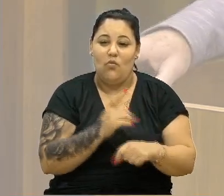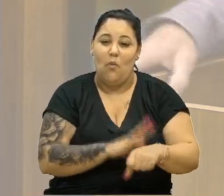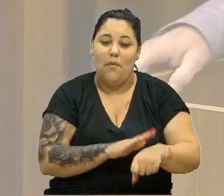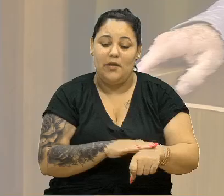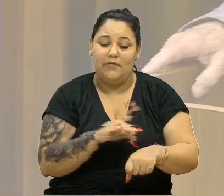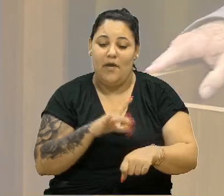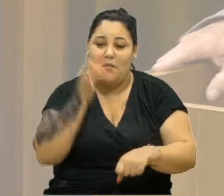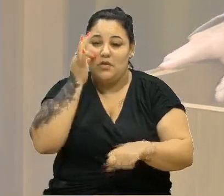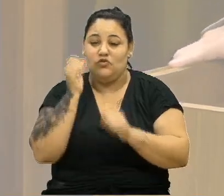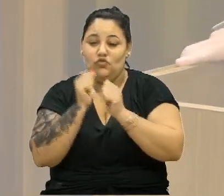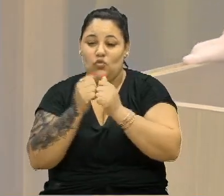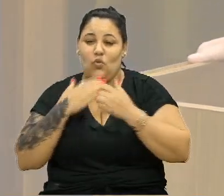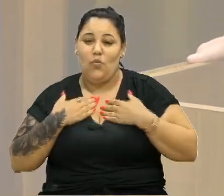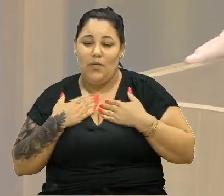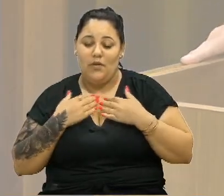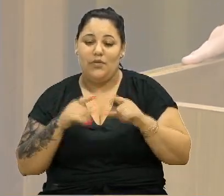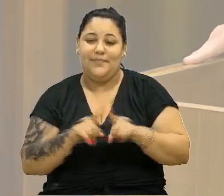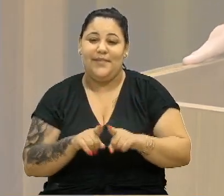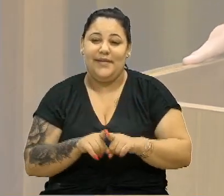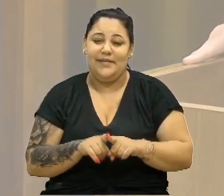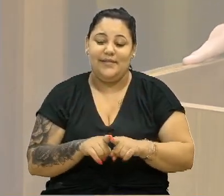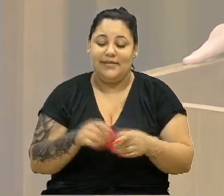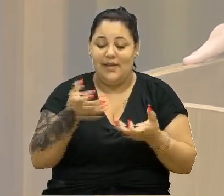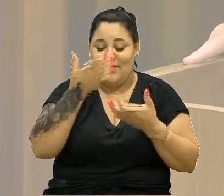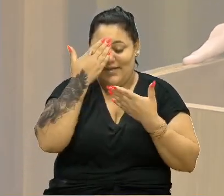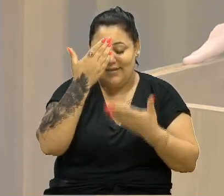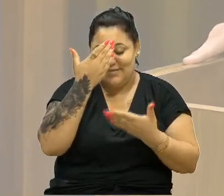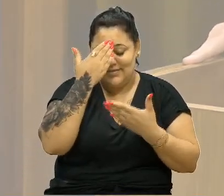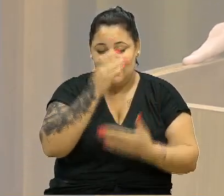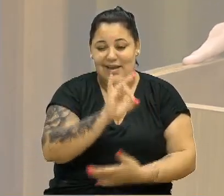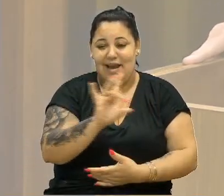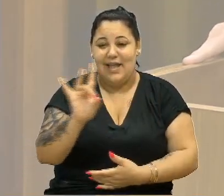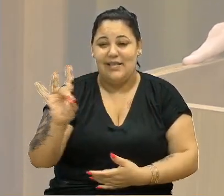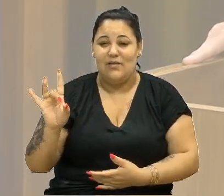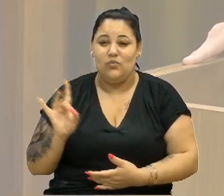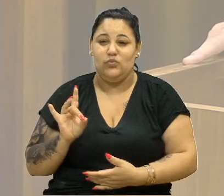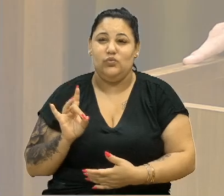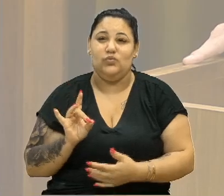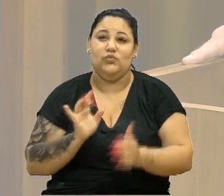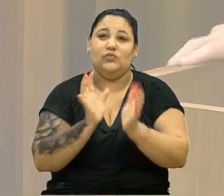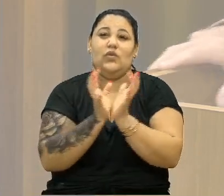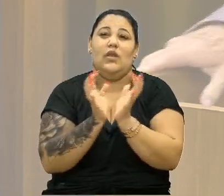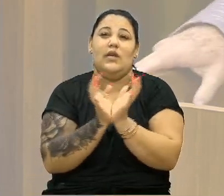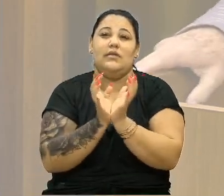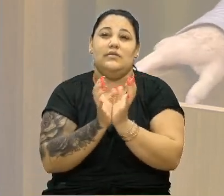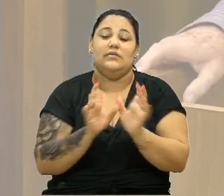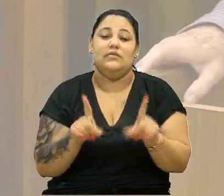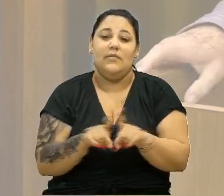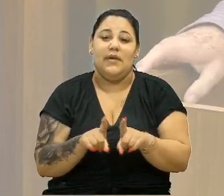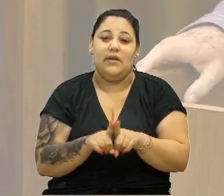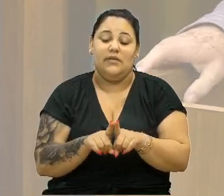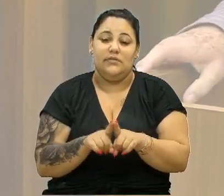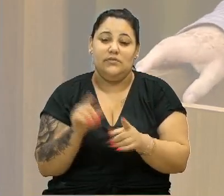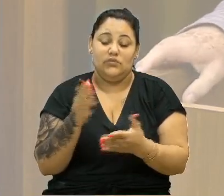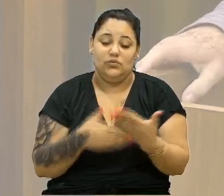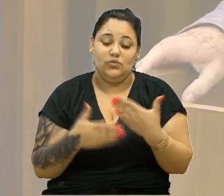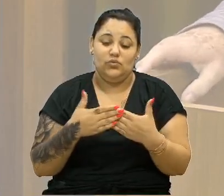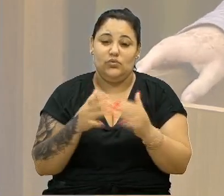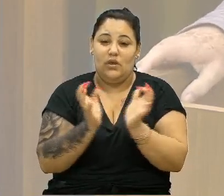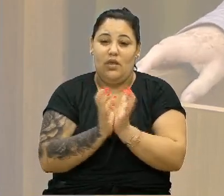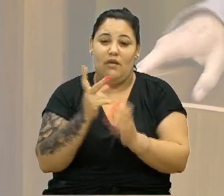comigo. Agradecer a cada um dos colegas e as colegas